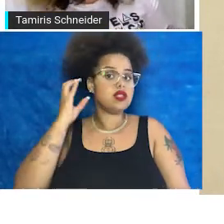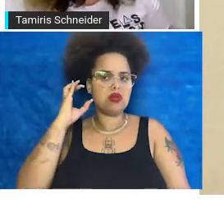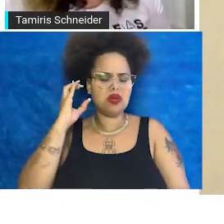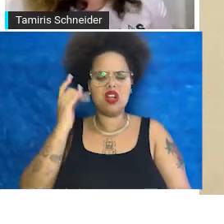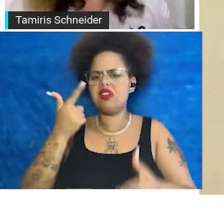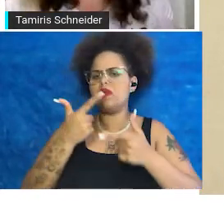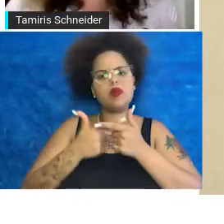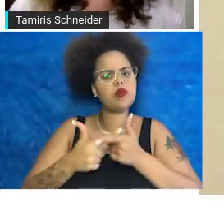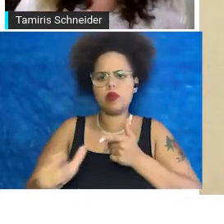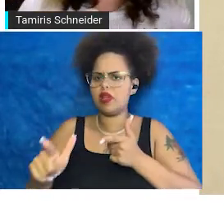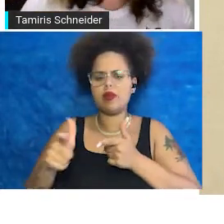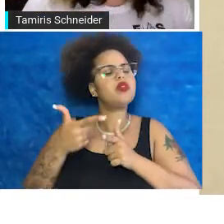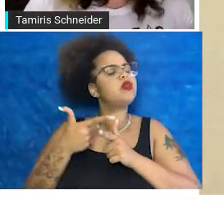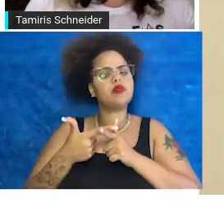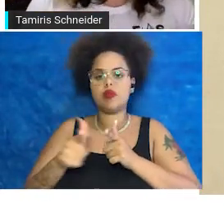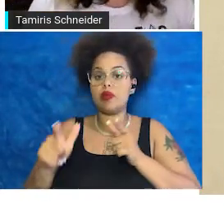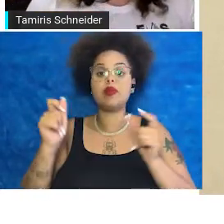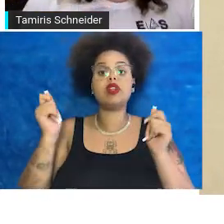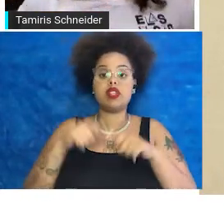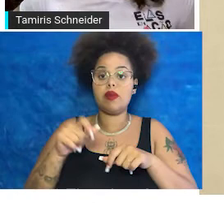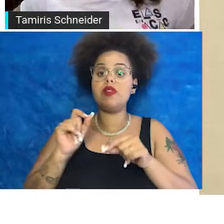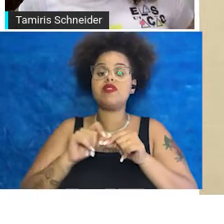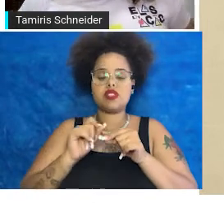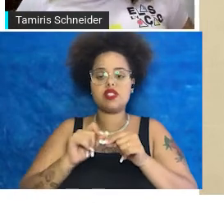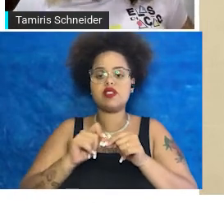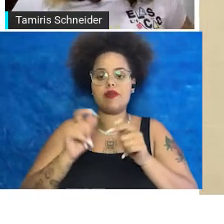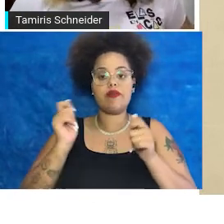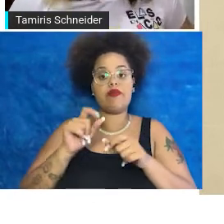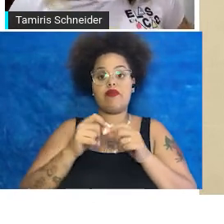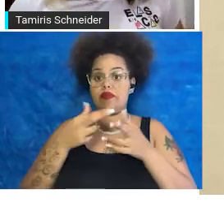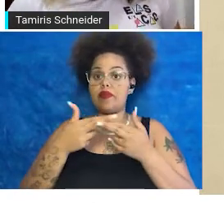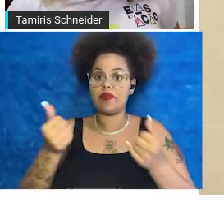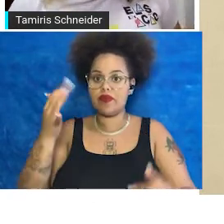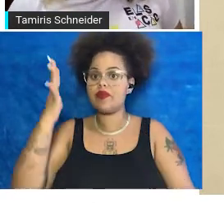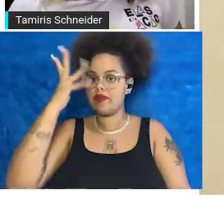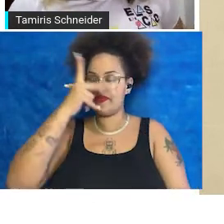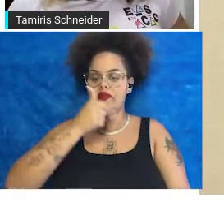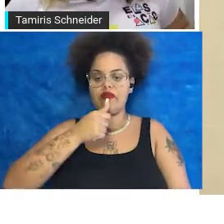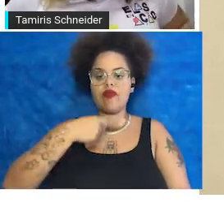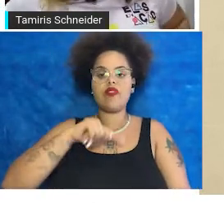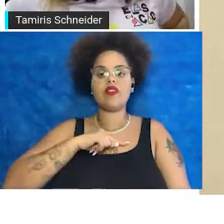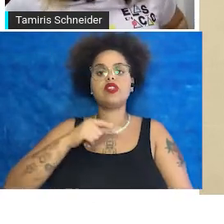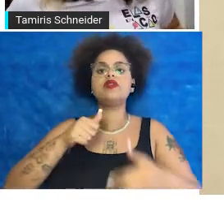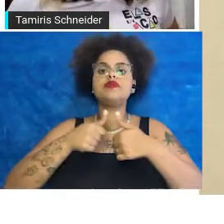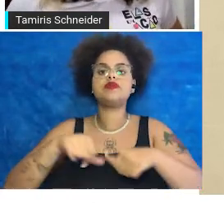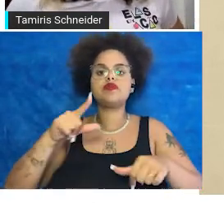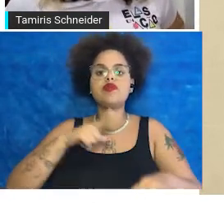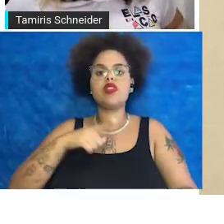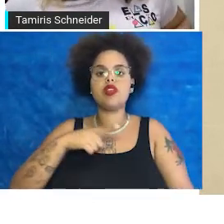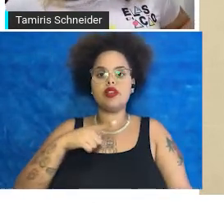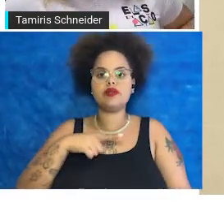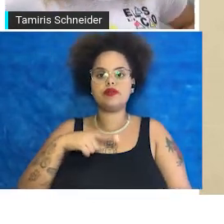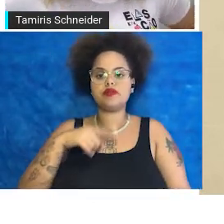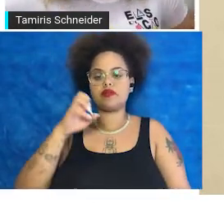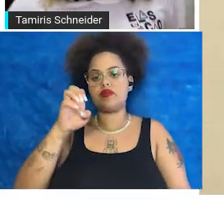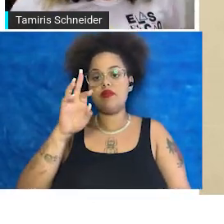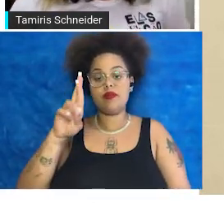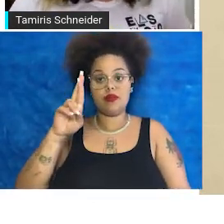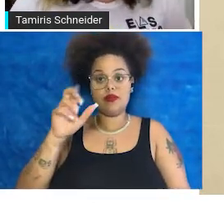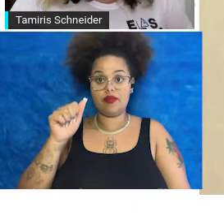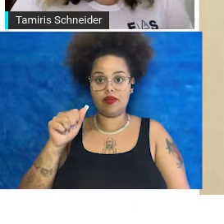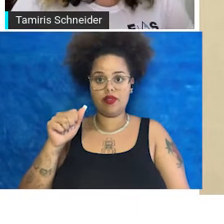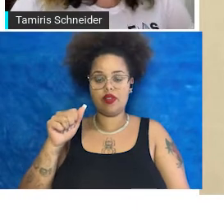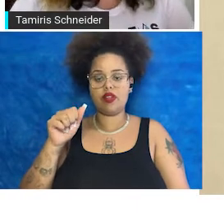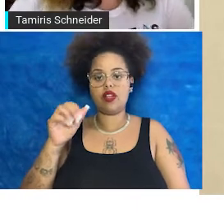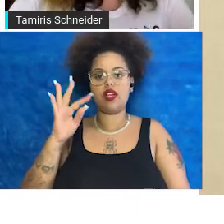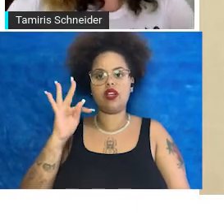tem problema, não tem problema, dá para fazer uma coisa bonita, né? A gente está aí tendo a era de